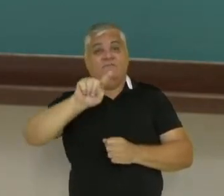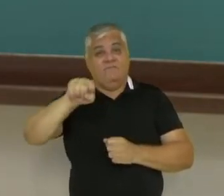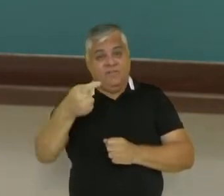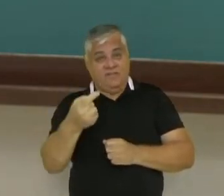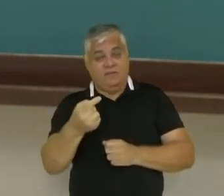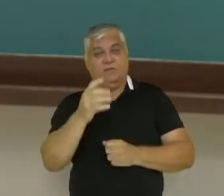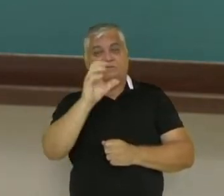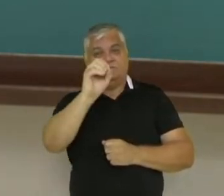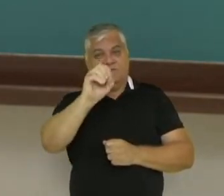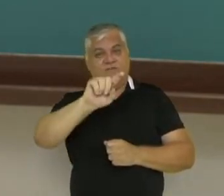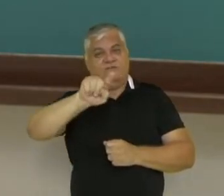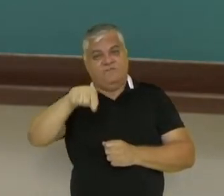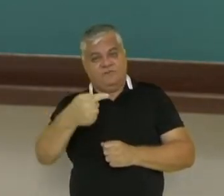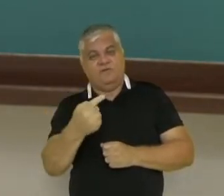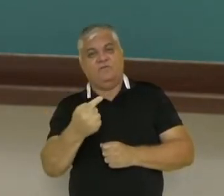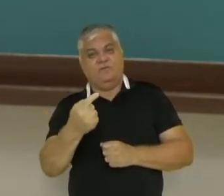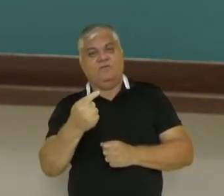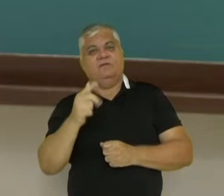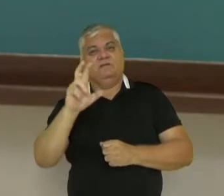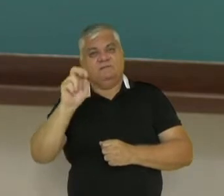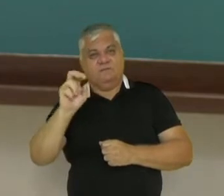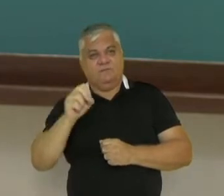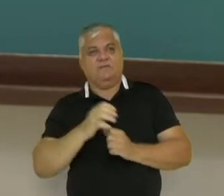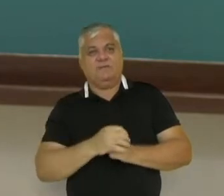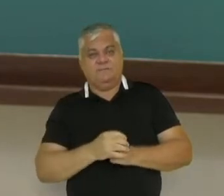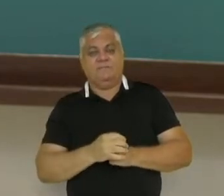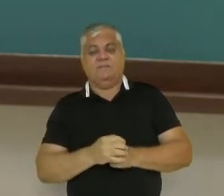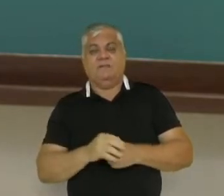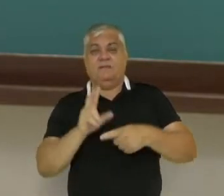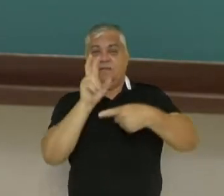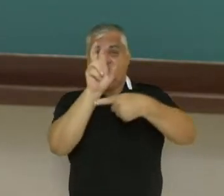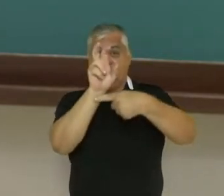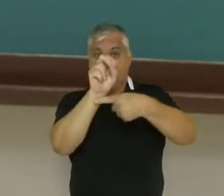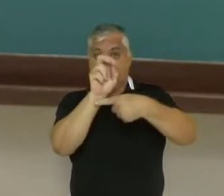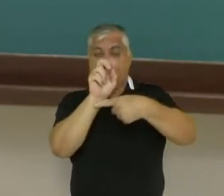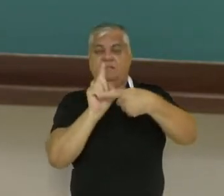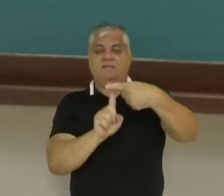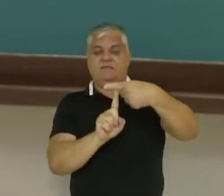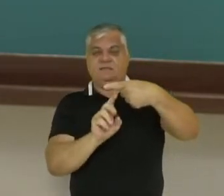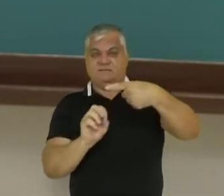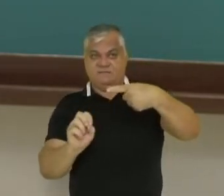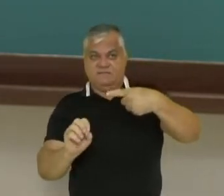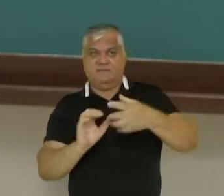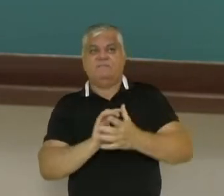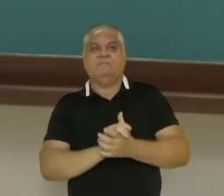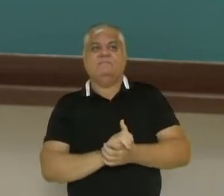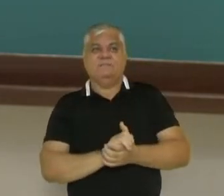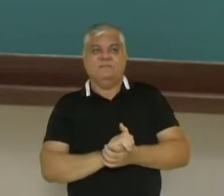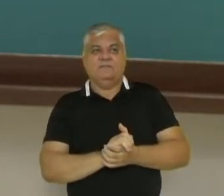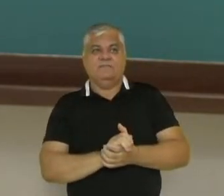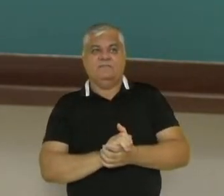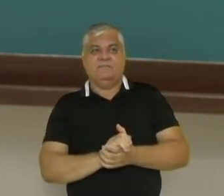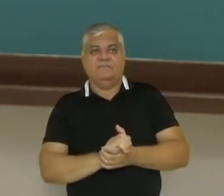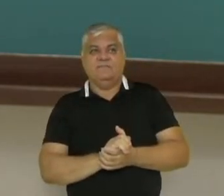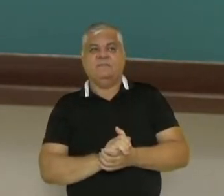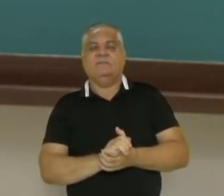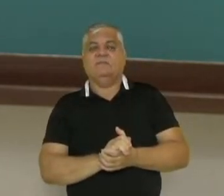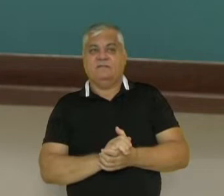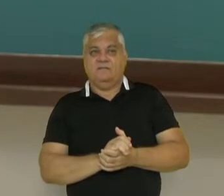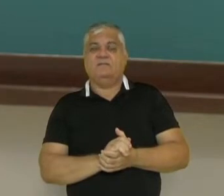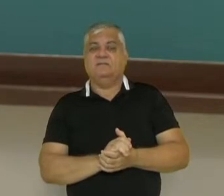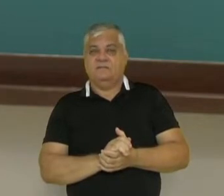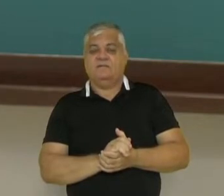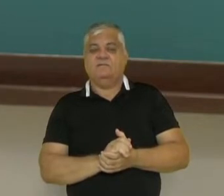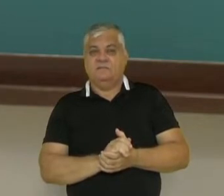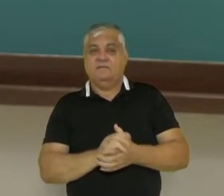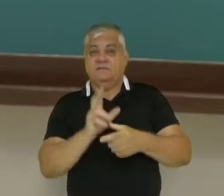é duas, né? Eu estou falando aqui de décimos. A centesimal eu estou falando em centésimos. 50 dividido por 100 vai ser a